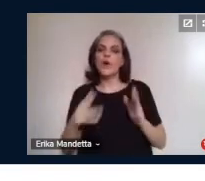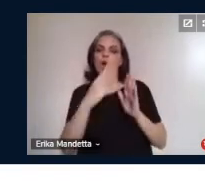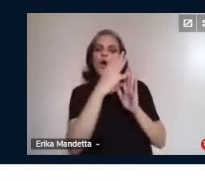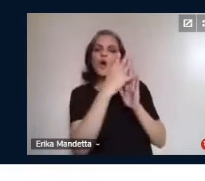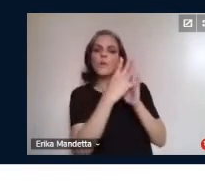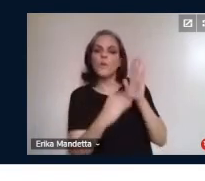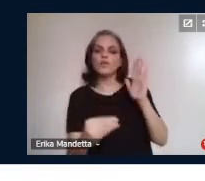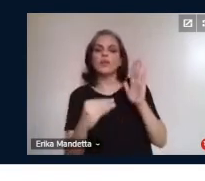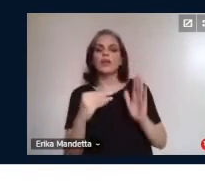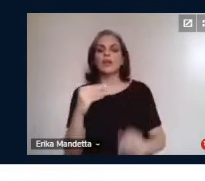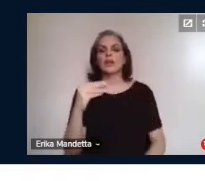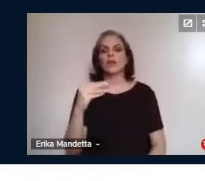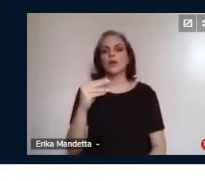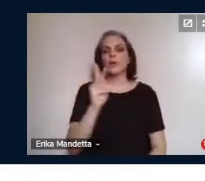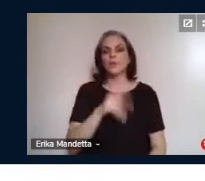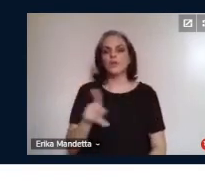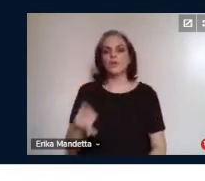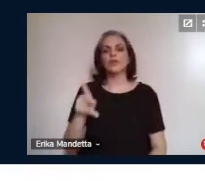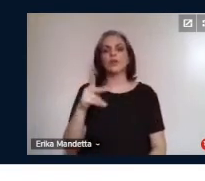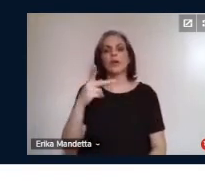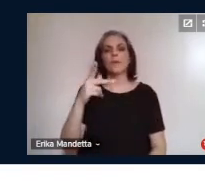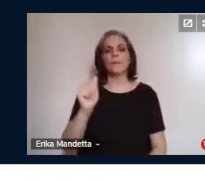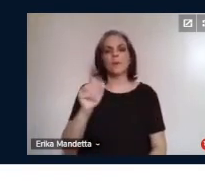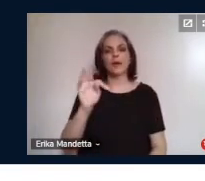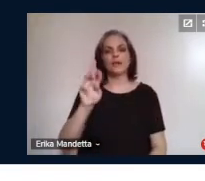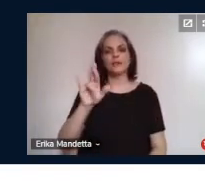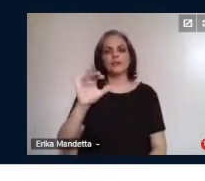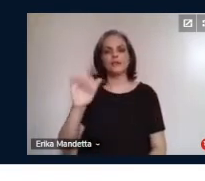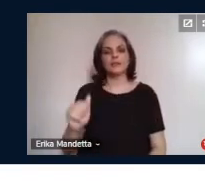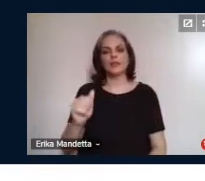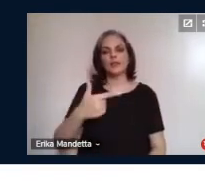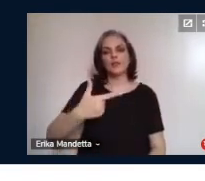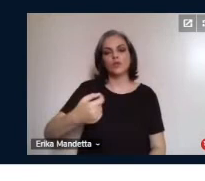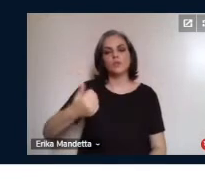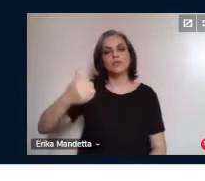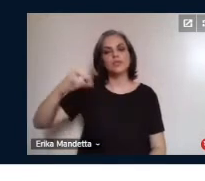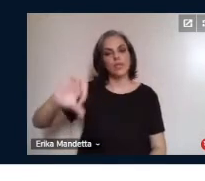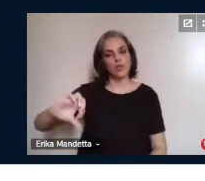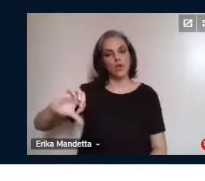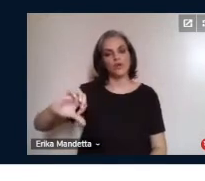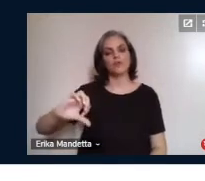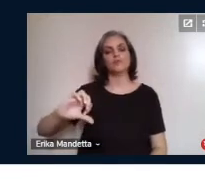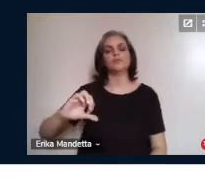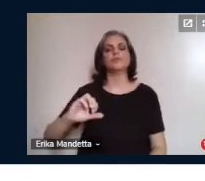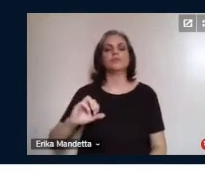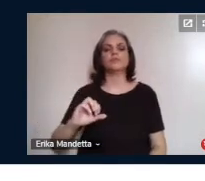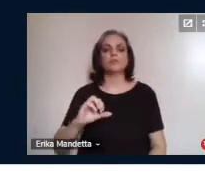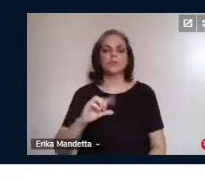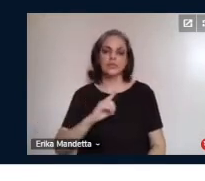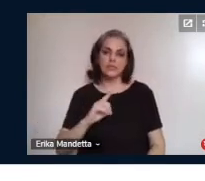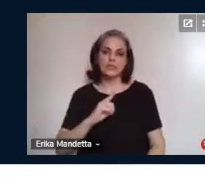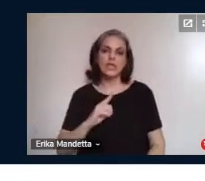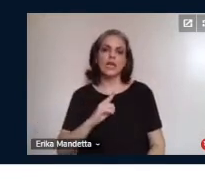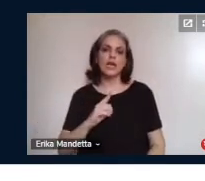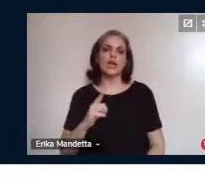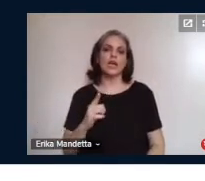professora Patrícia Cavallo em 2019, temos as limitações que esse modelo